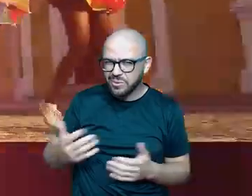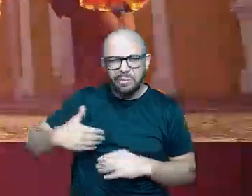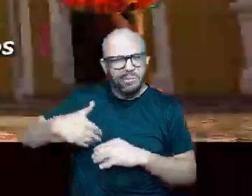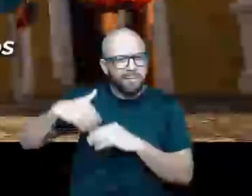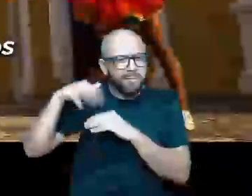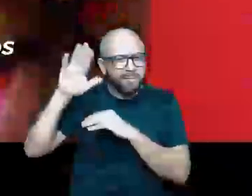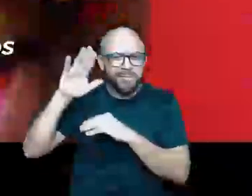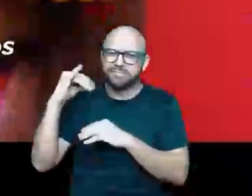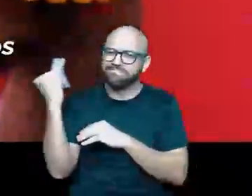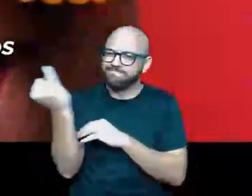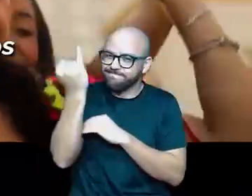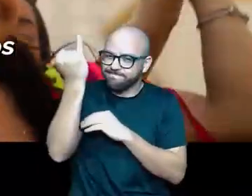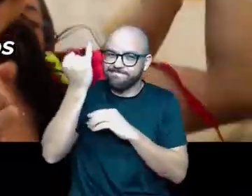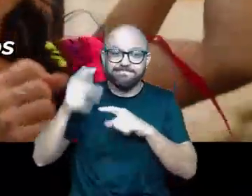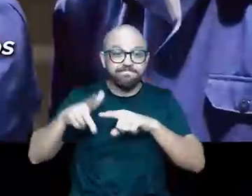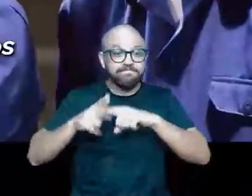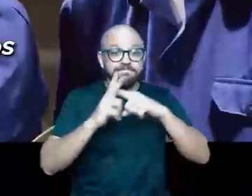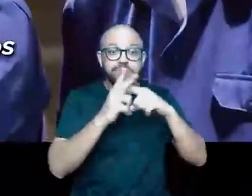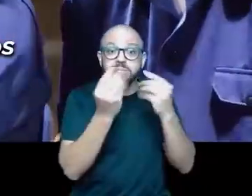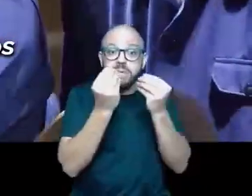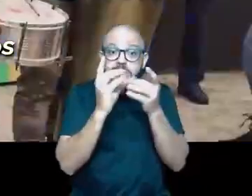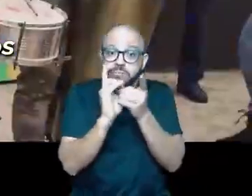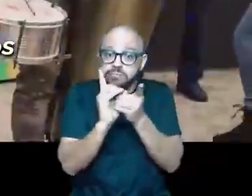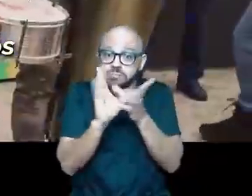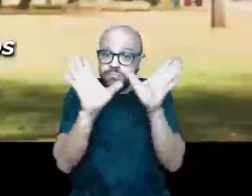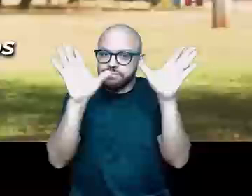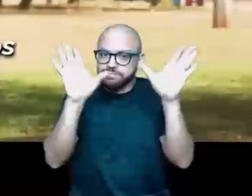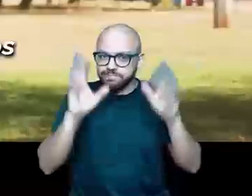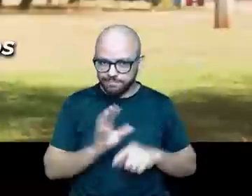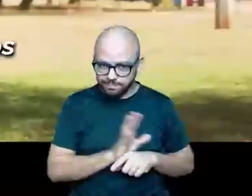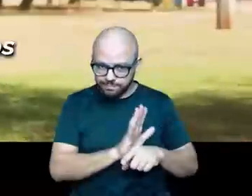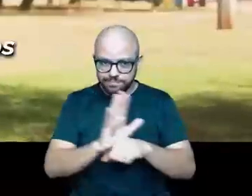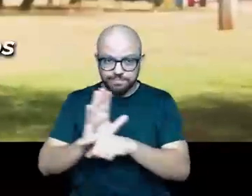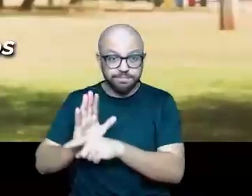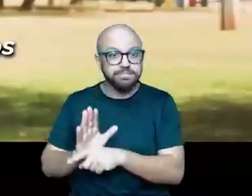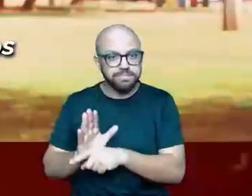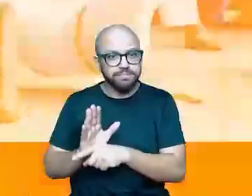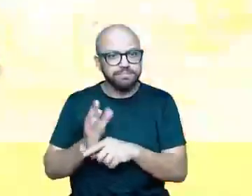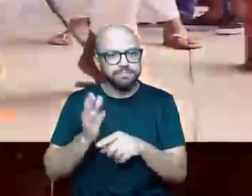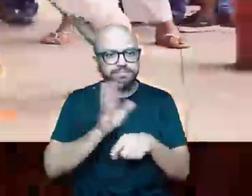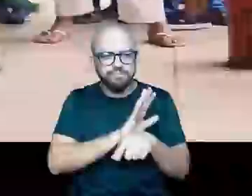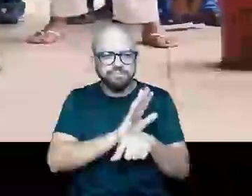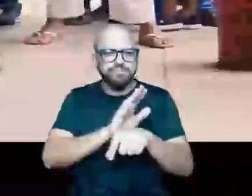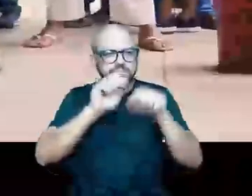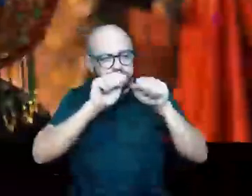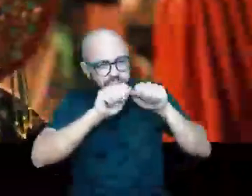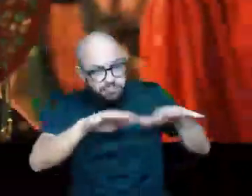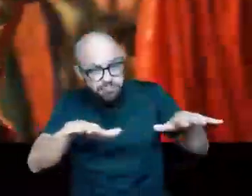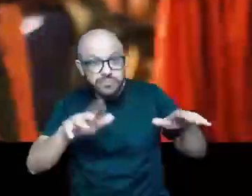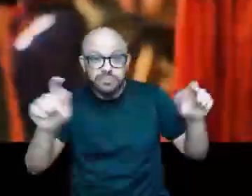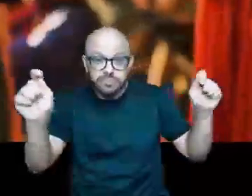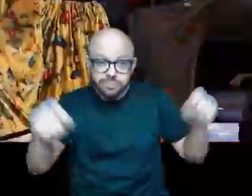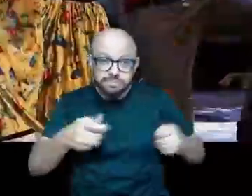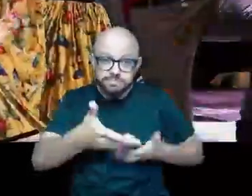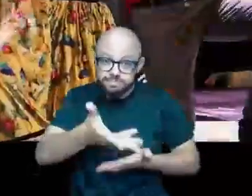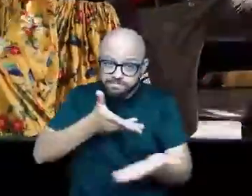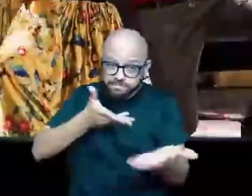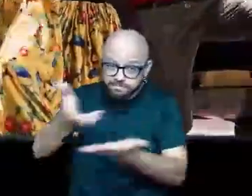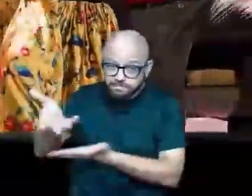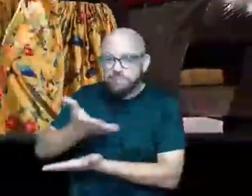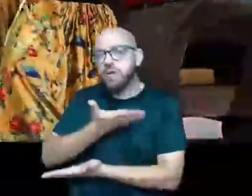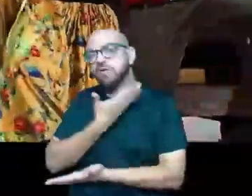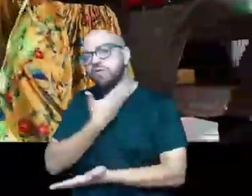cultural. A cultura é um dos mais preciosos instrumentos de democracia. É um canal de expressão plural que